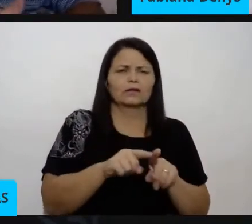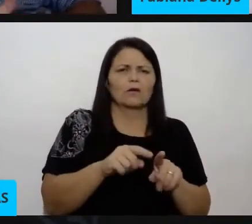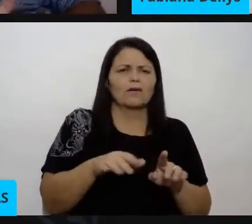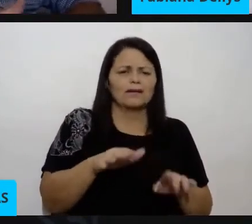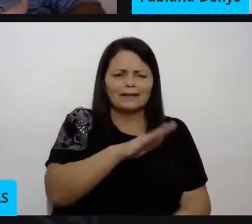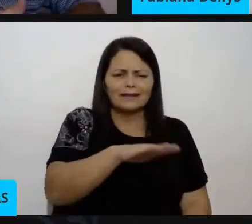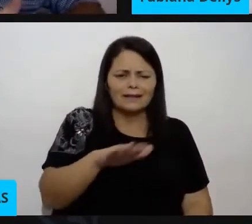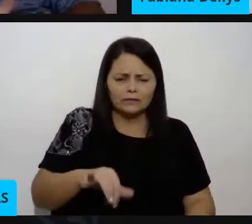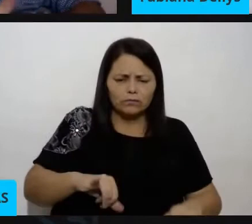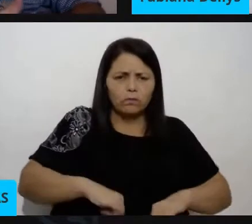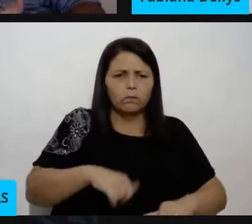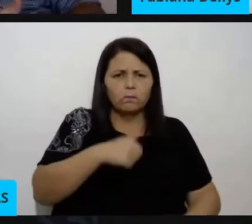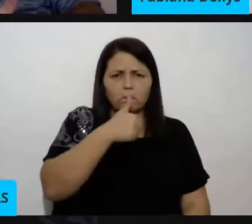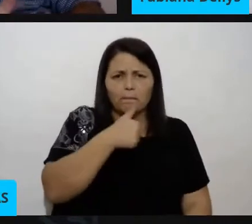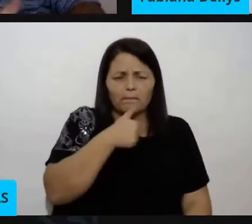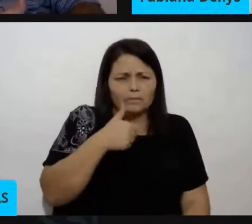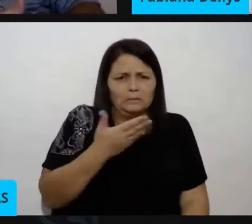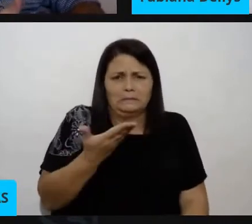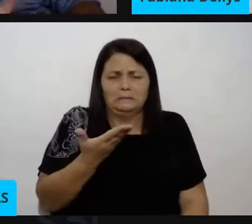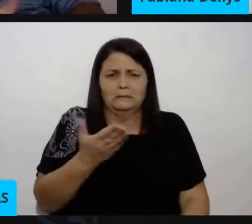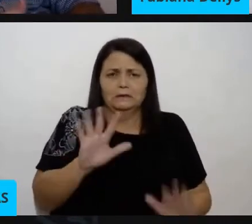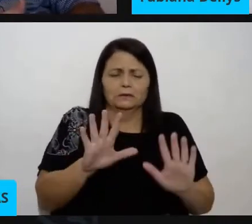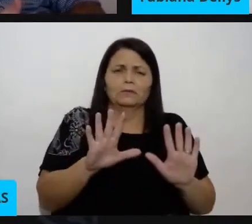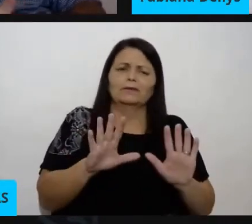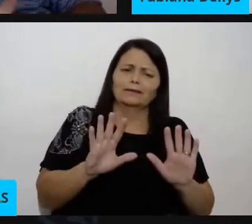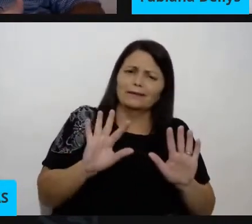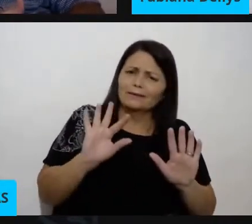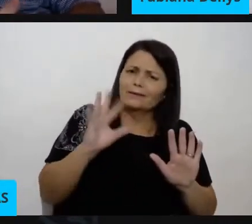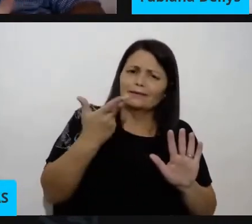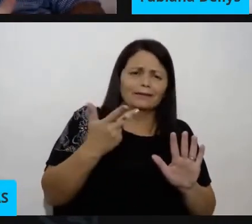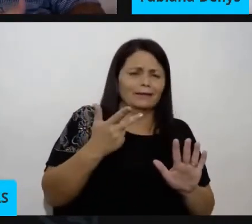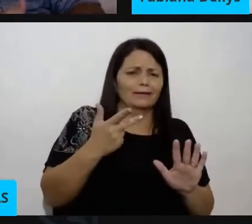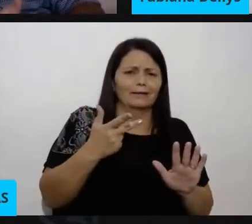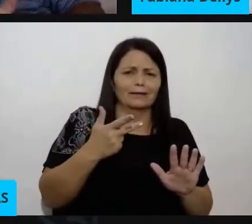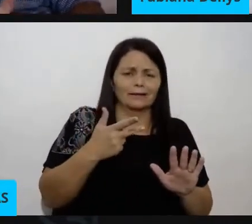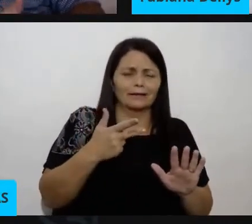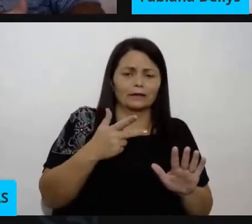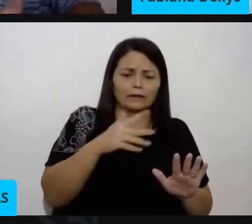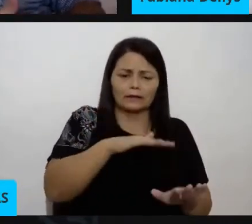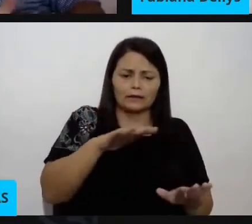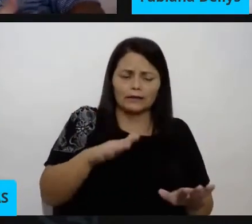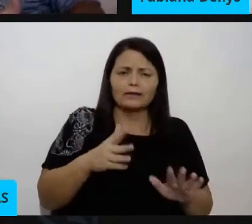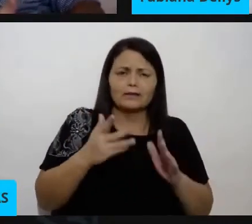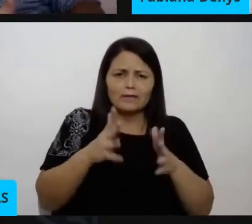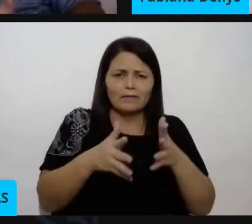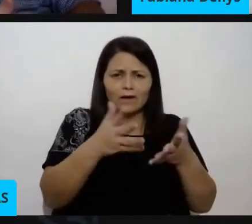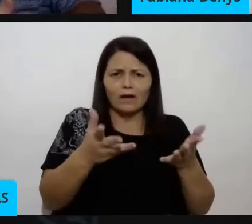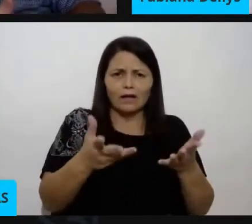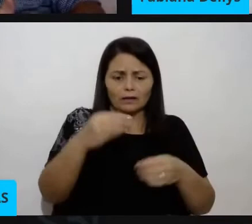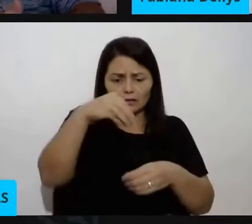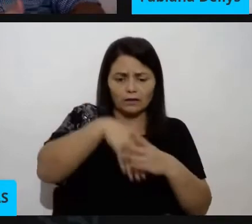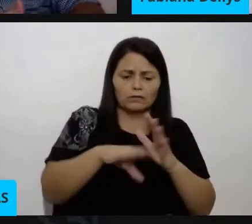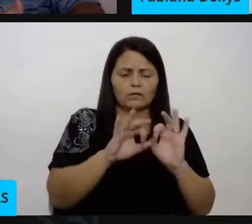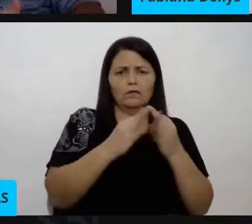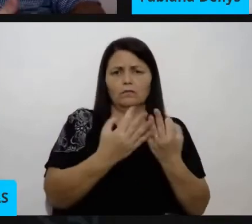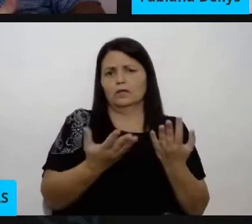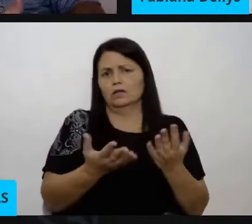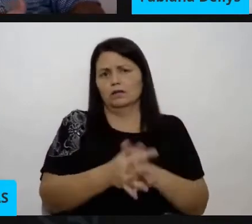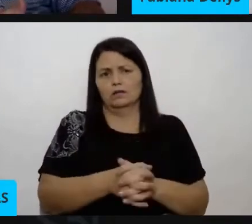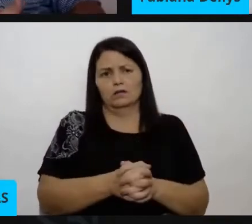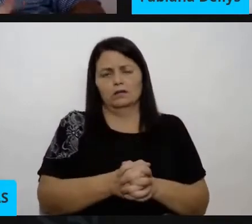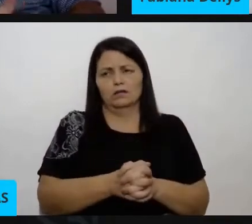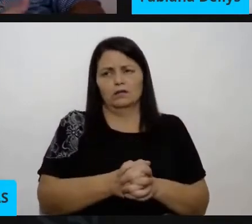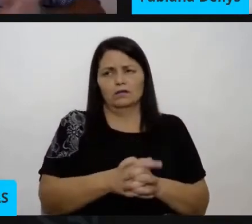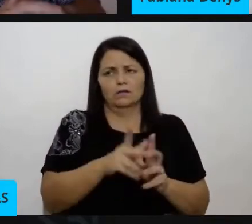gente, é incrível, mas ele ocorre e a criança não fala, né? E ocorre dentro da família.